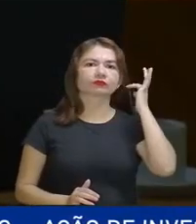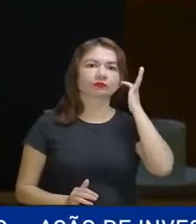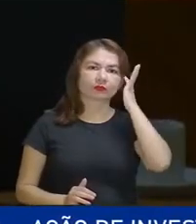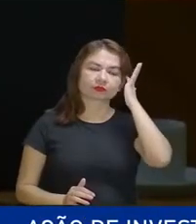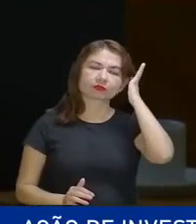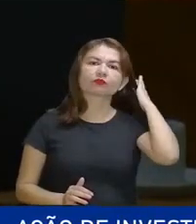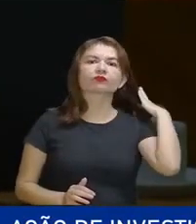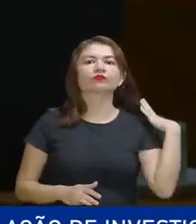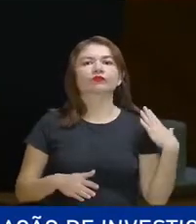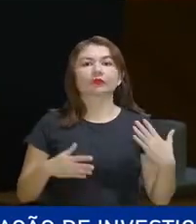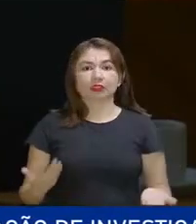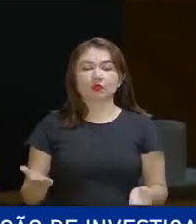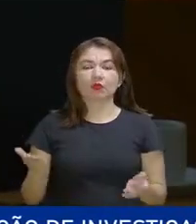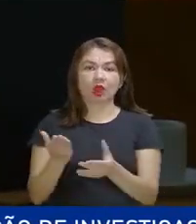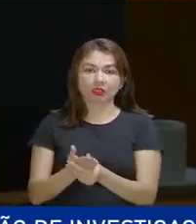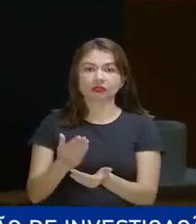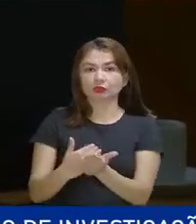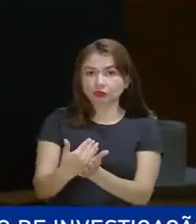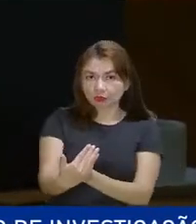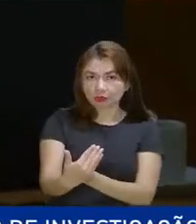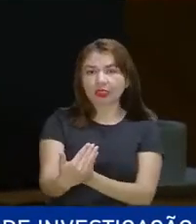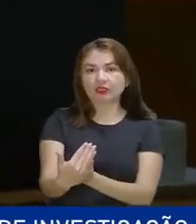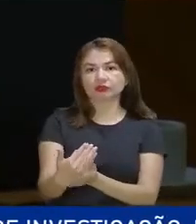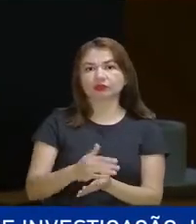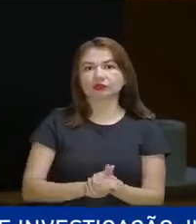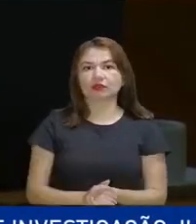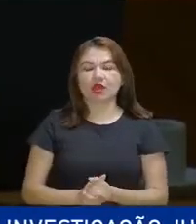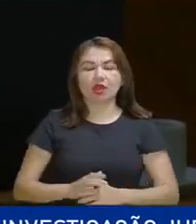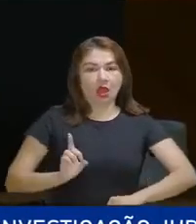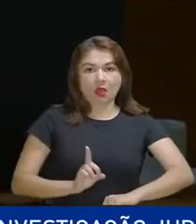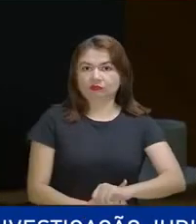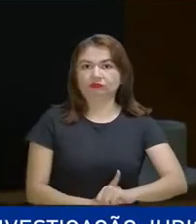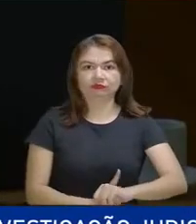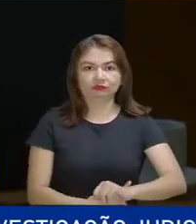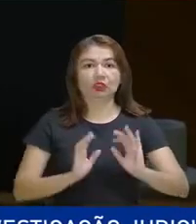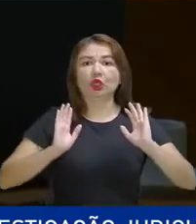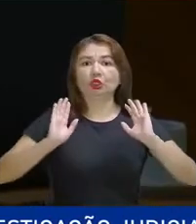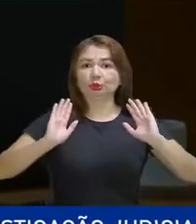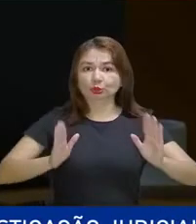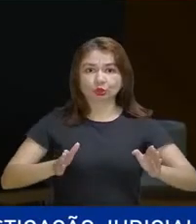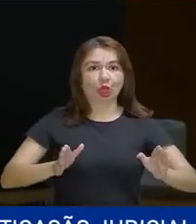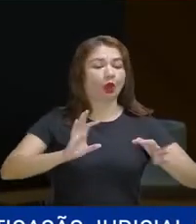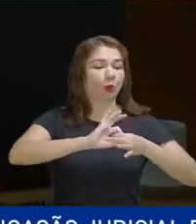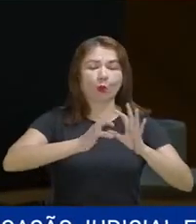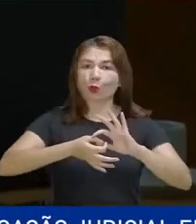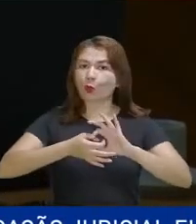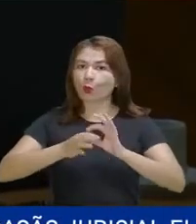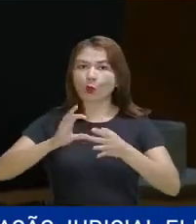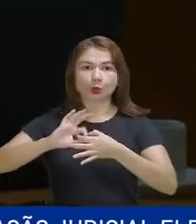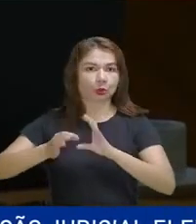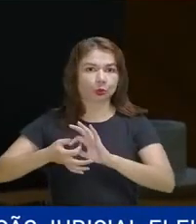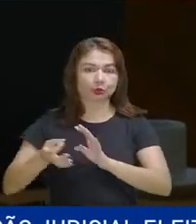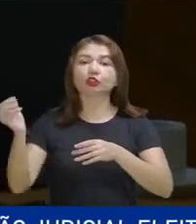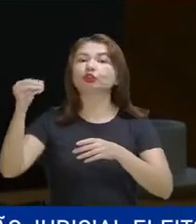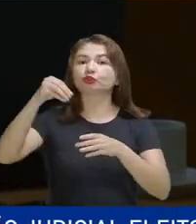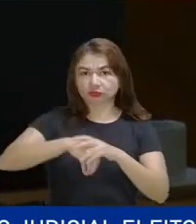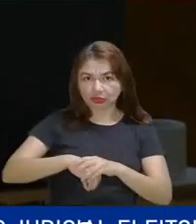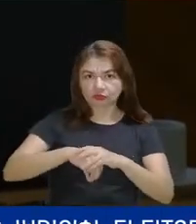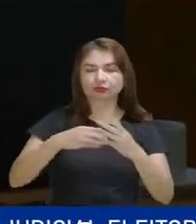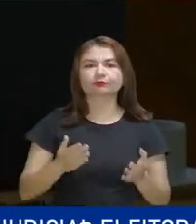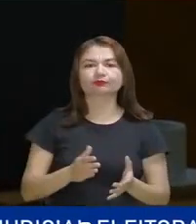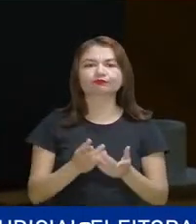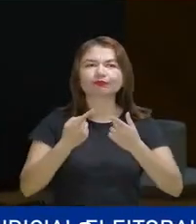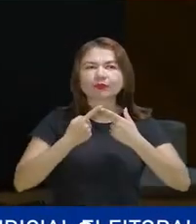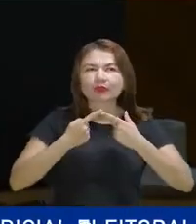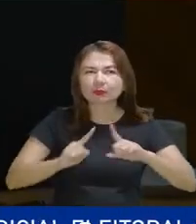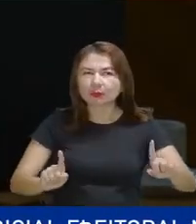ação originária, automaticamente ela já faz parte do contexto. Então, a gente só analisaria a preliminar. Só